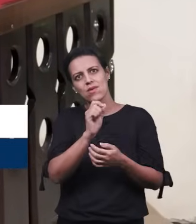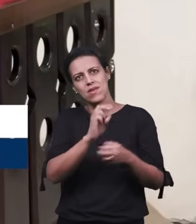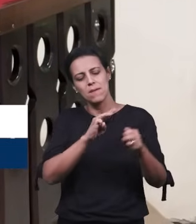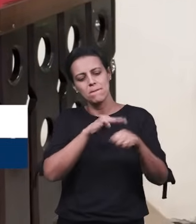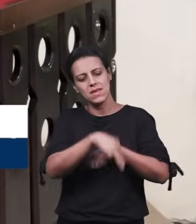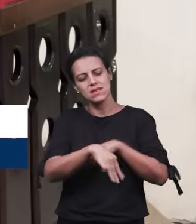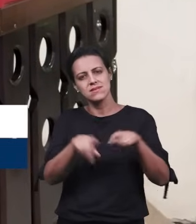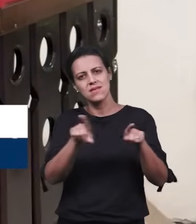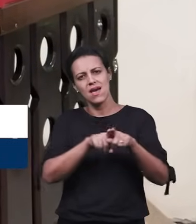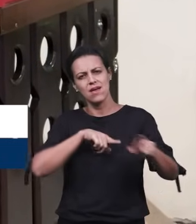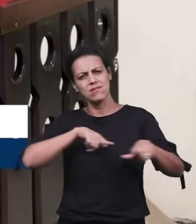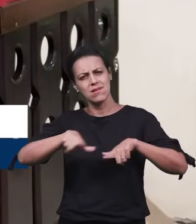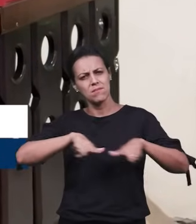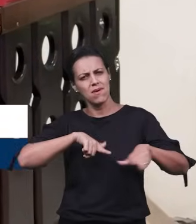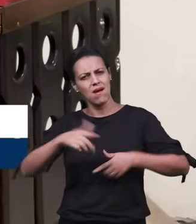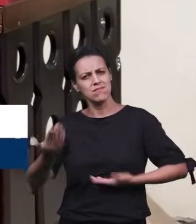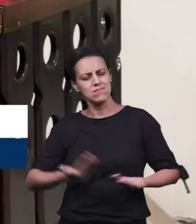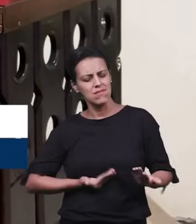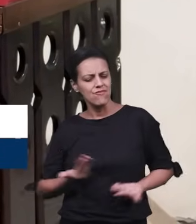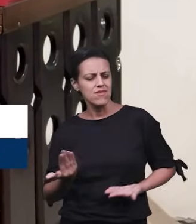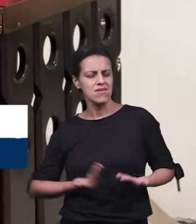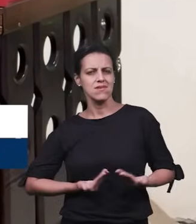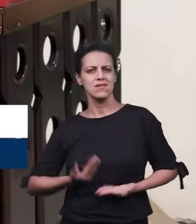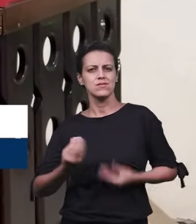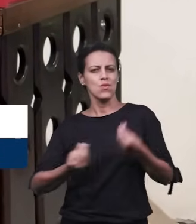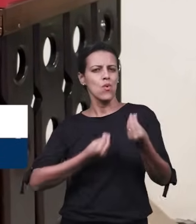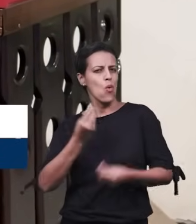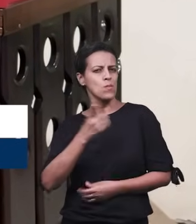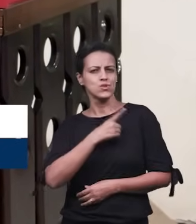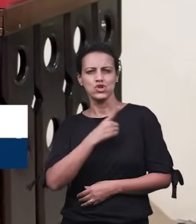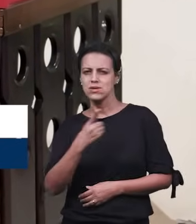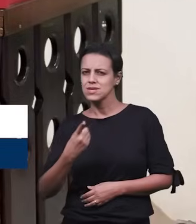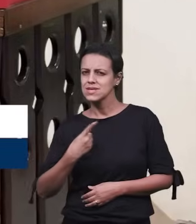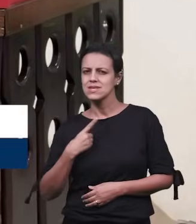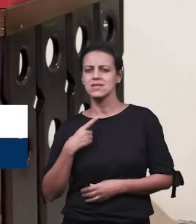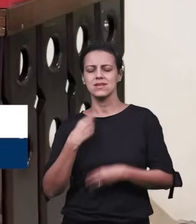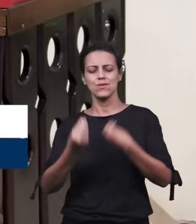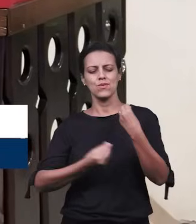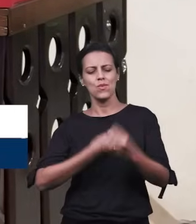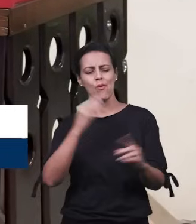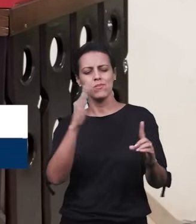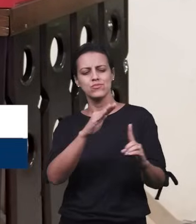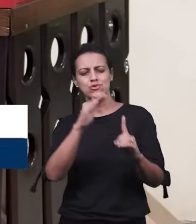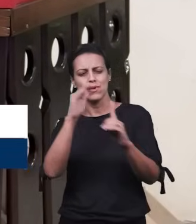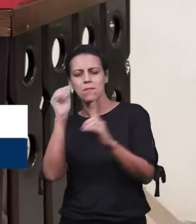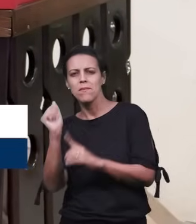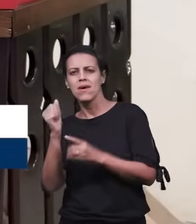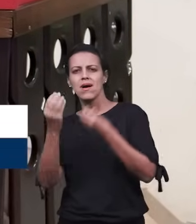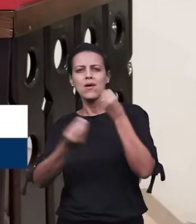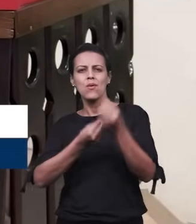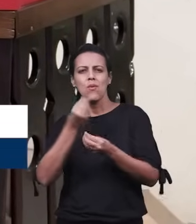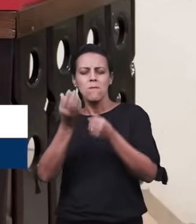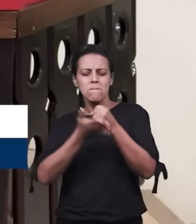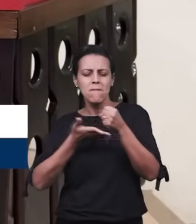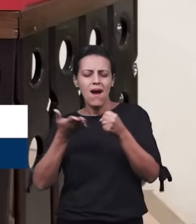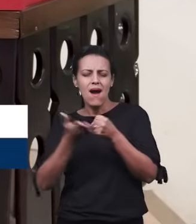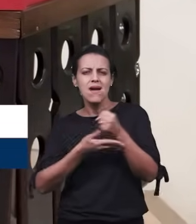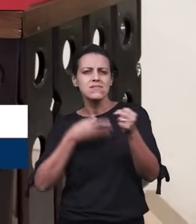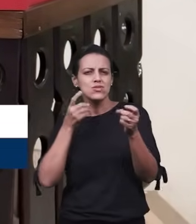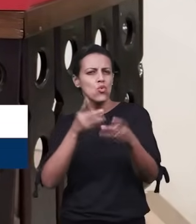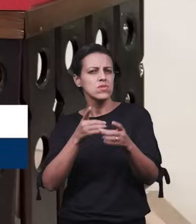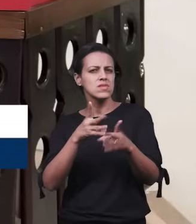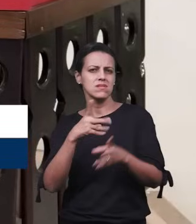Ministério e Serviço, falando sobre o serviço diaconal, como se dá o chamado, toda a